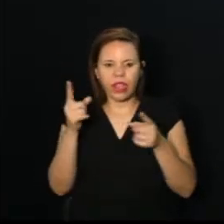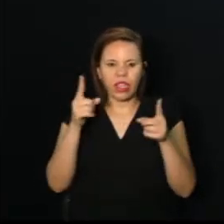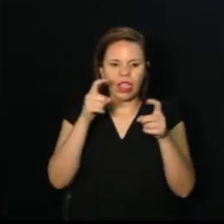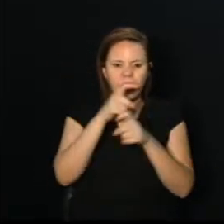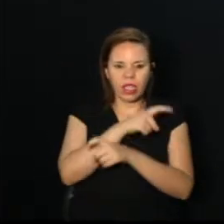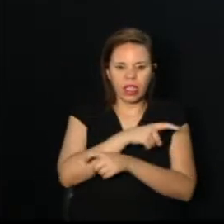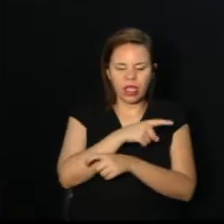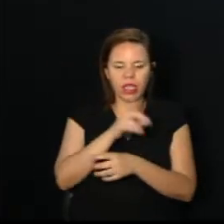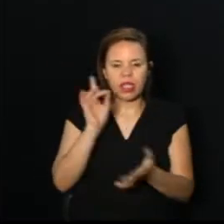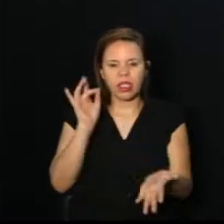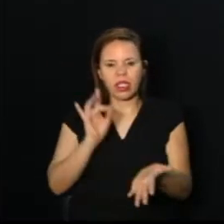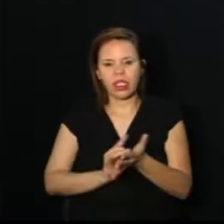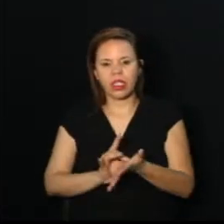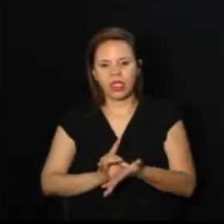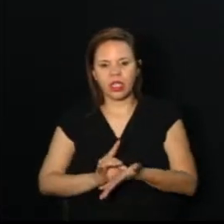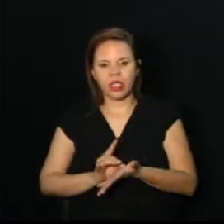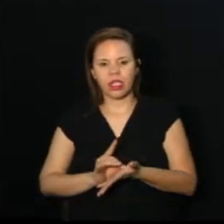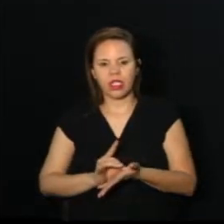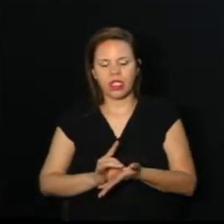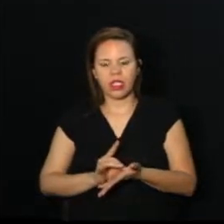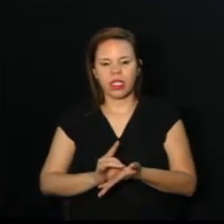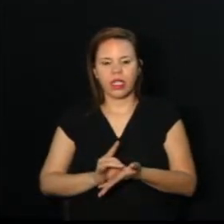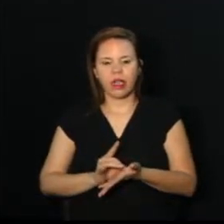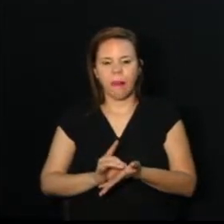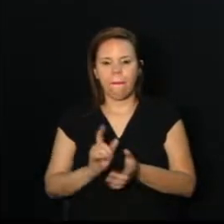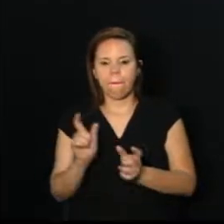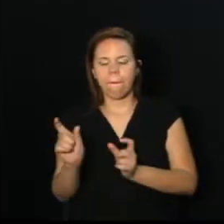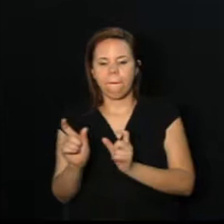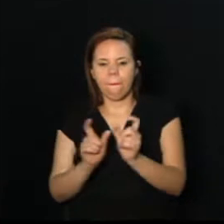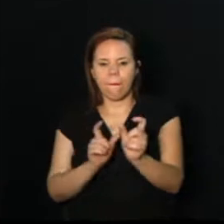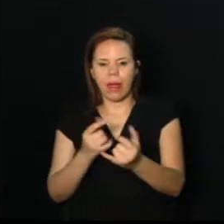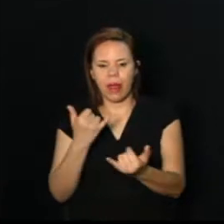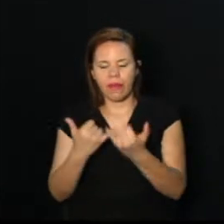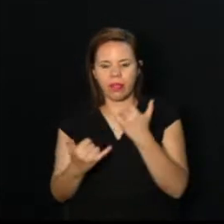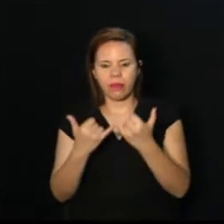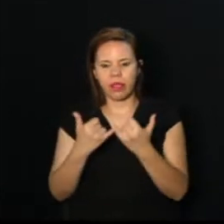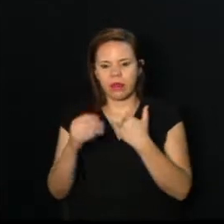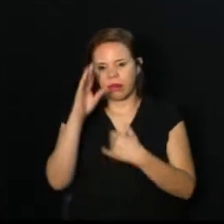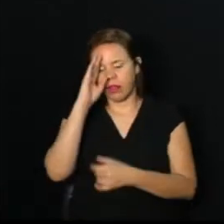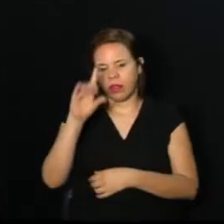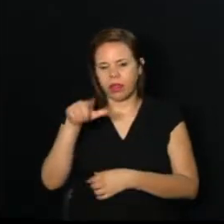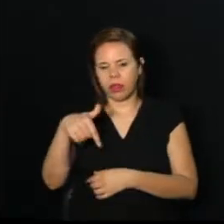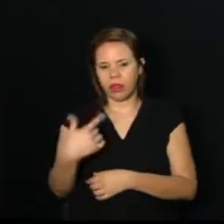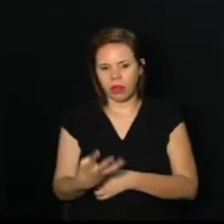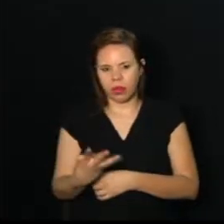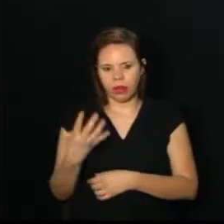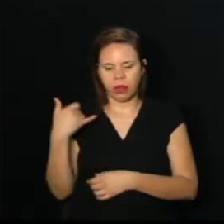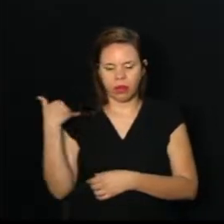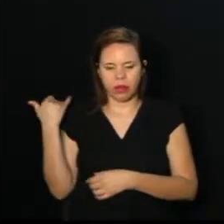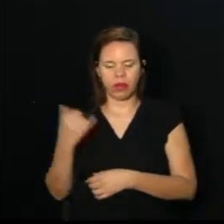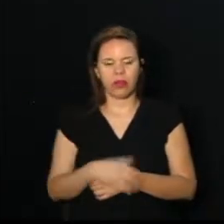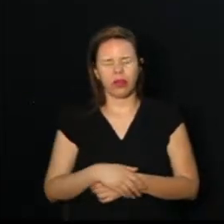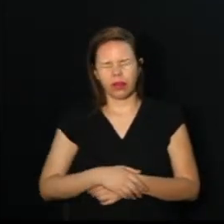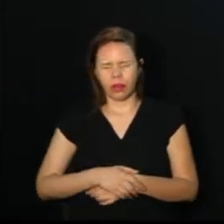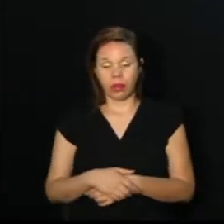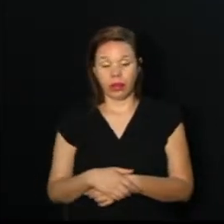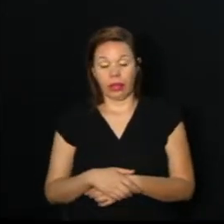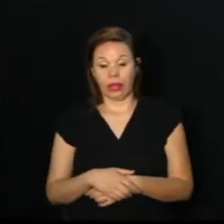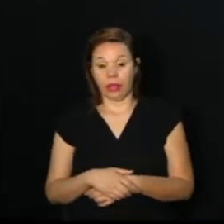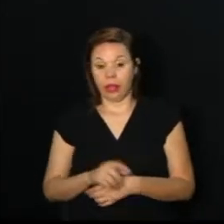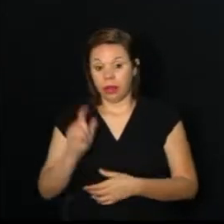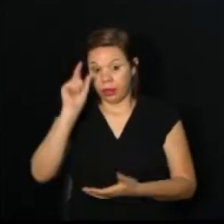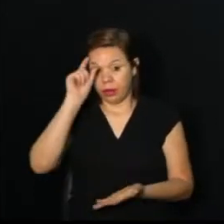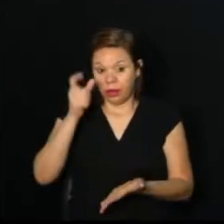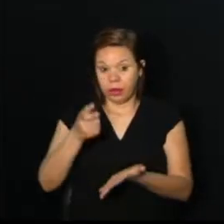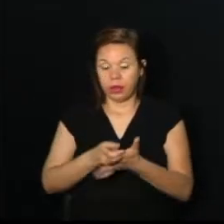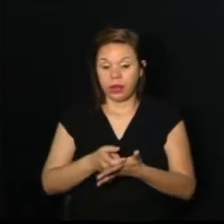dificuldade de realizar rimas, principalmente depois dos 4 anos. O